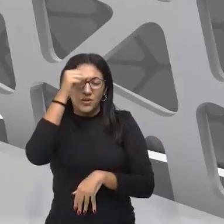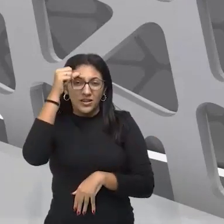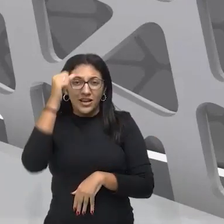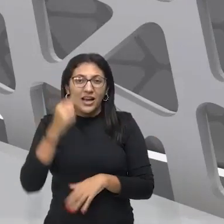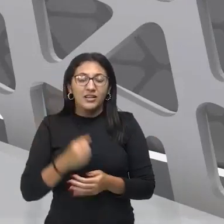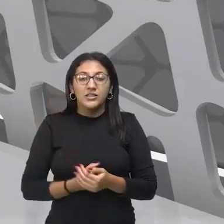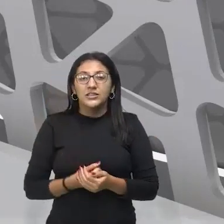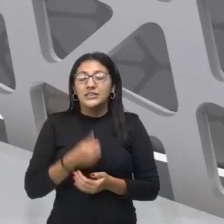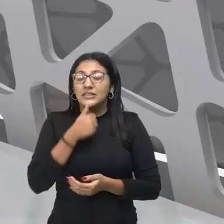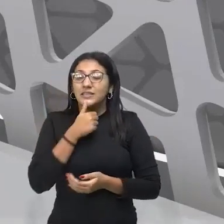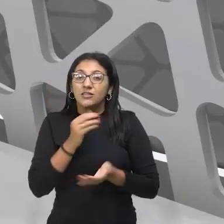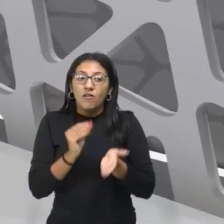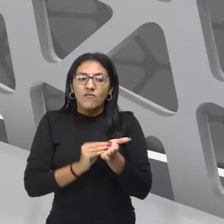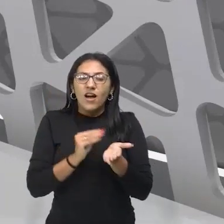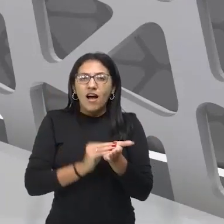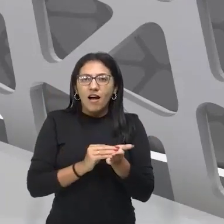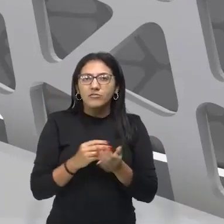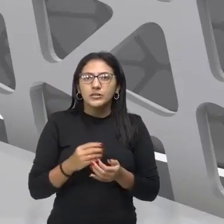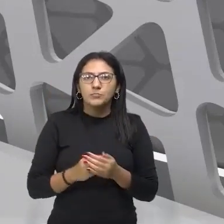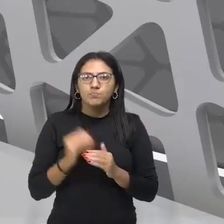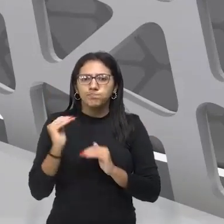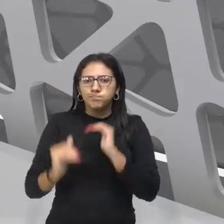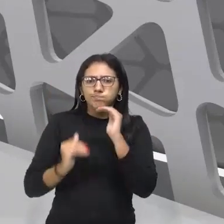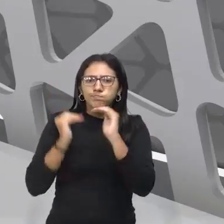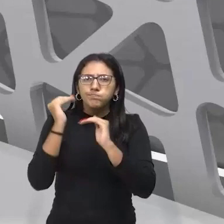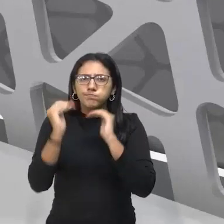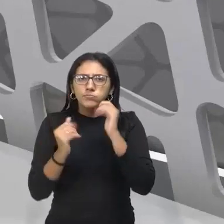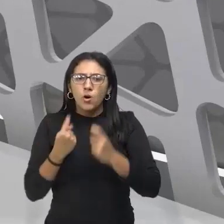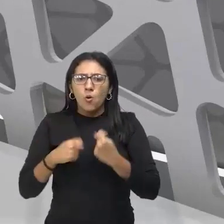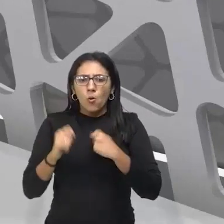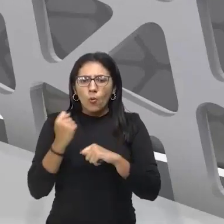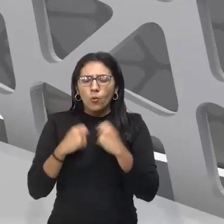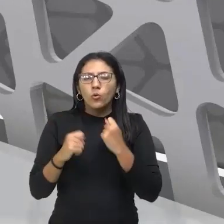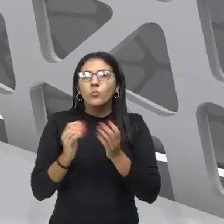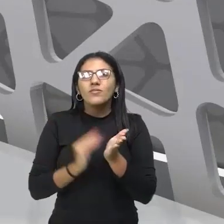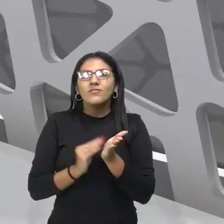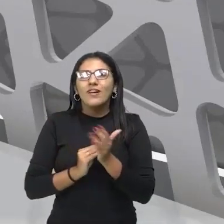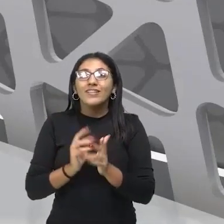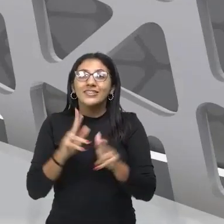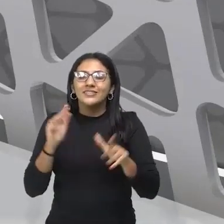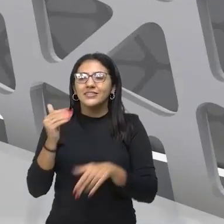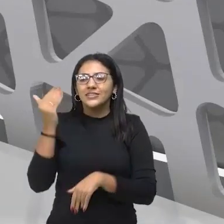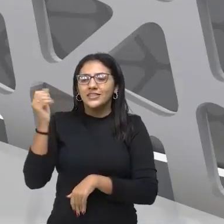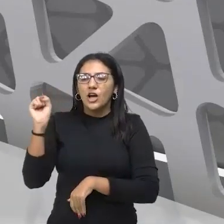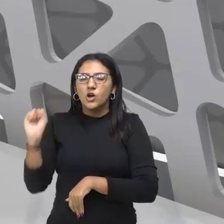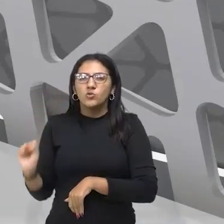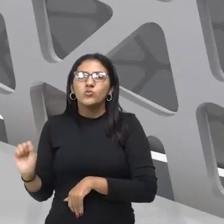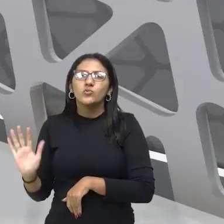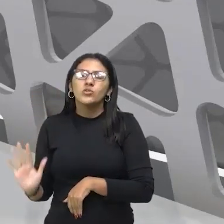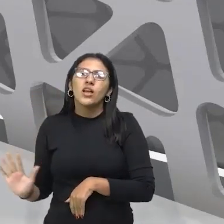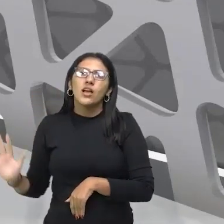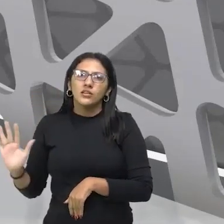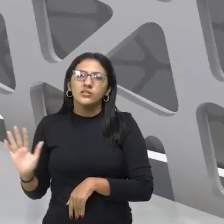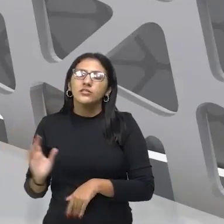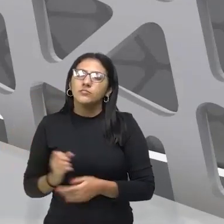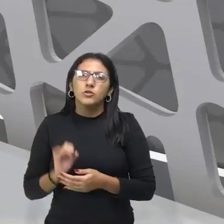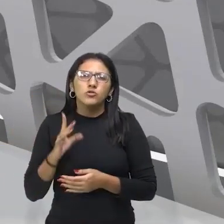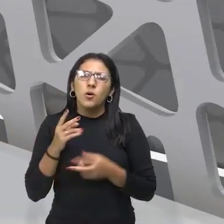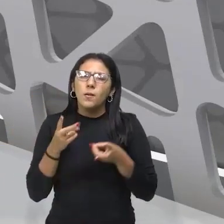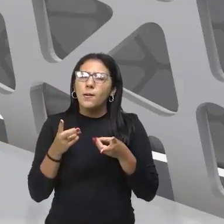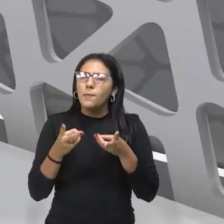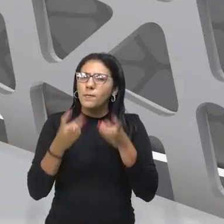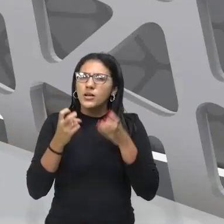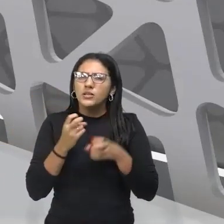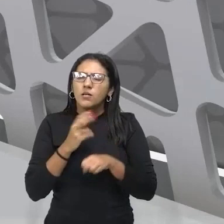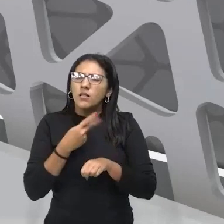para Manaus, não conseguiu trazer o desenvolvimento econômico que o Sudeste e o Sul do país têm,